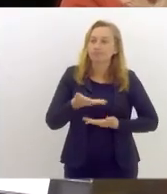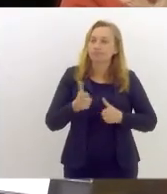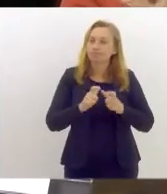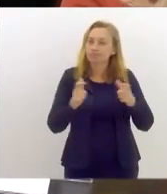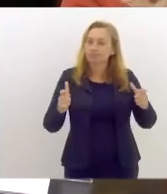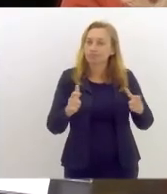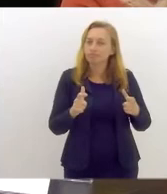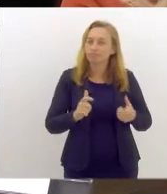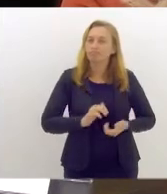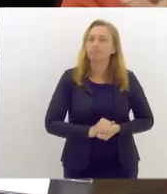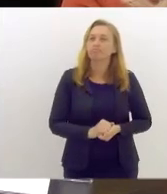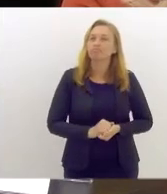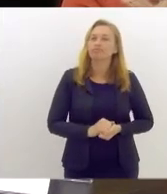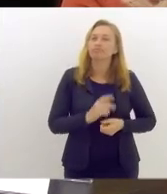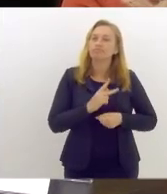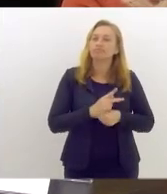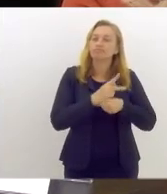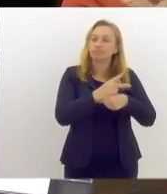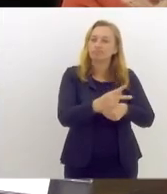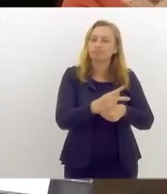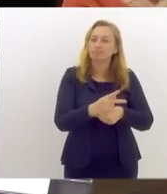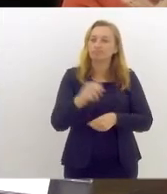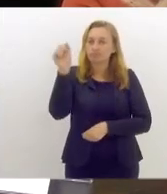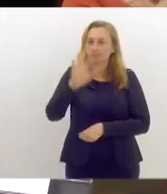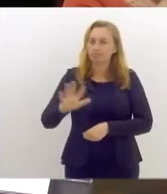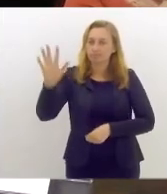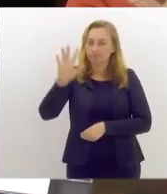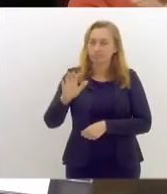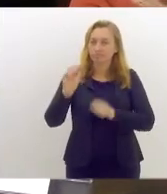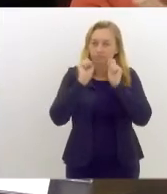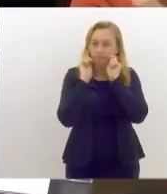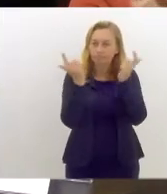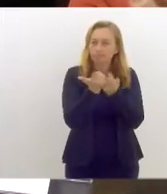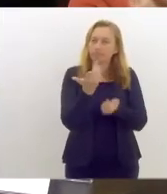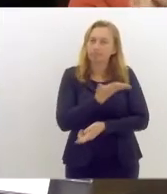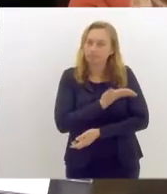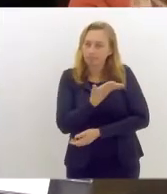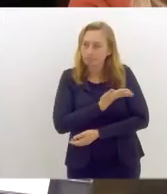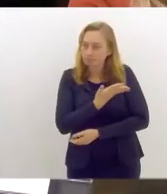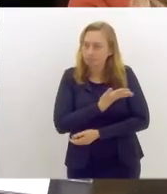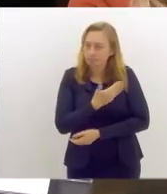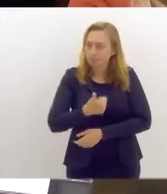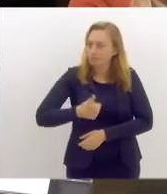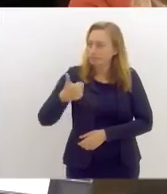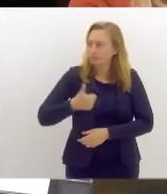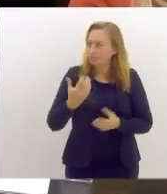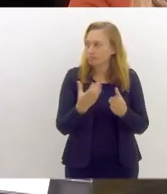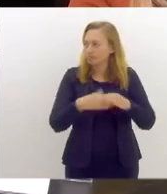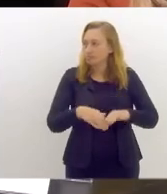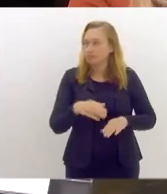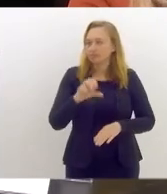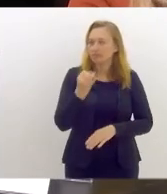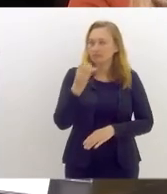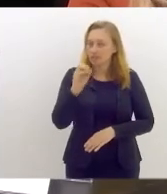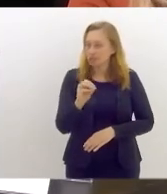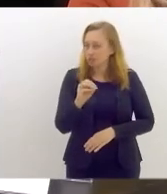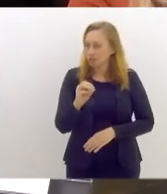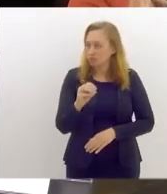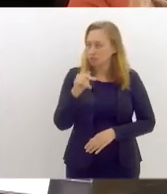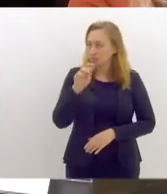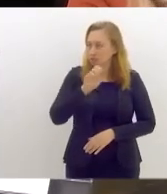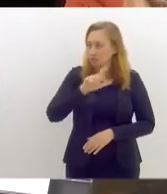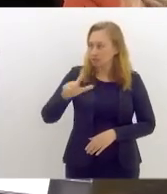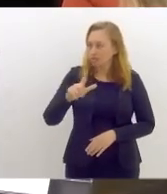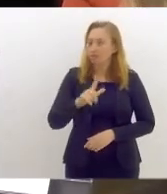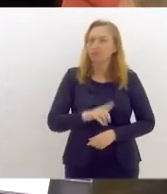que trouxe para ser procurador-geral da Assembleia Legislativa um querido amigo primeiro colocado do meu concurso Sérgio Pimentel Borges da Cunha